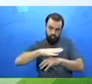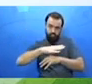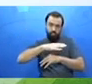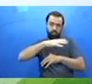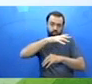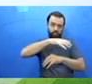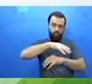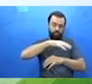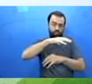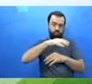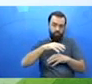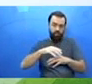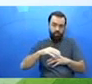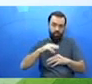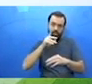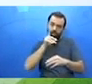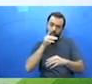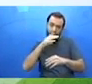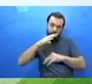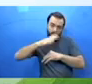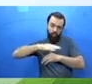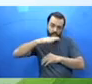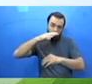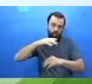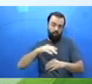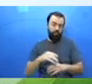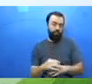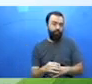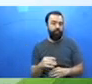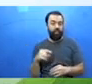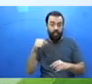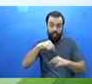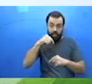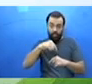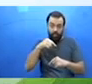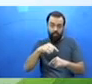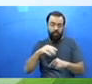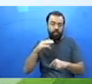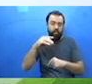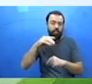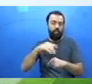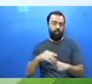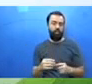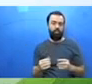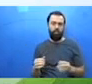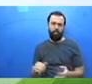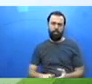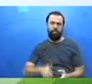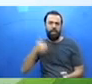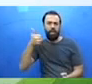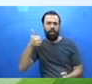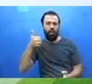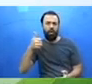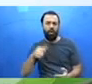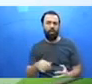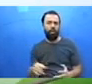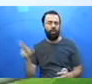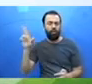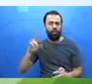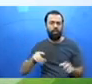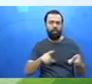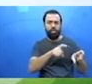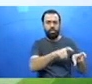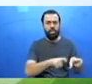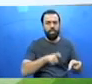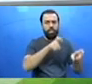nutrientes. Essas terras tornavam-se muito férteis para a agricultura, então eles faziam as divisões